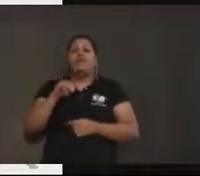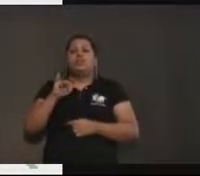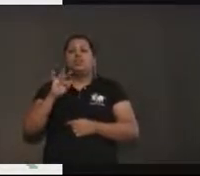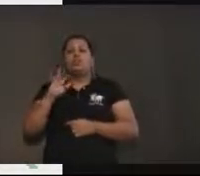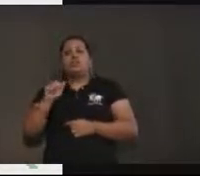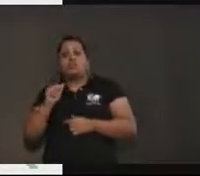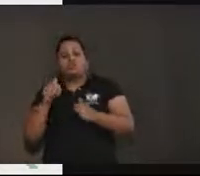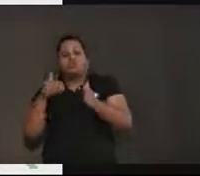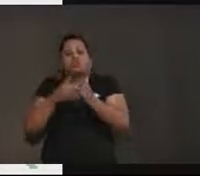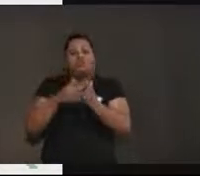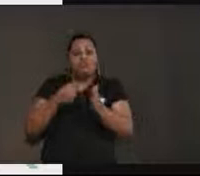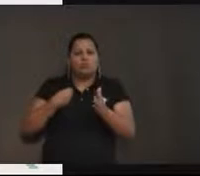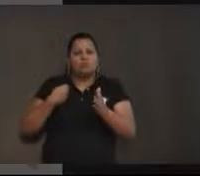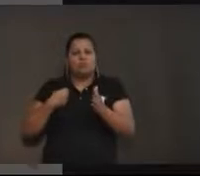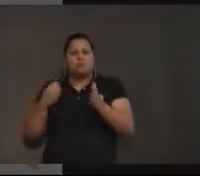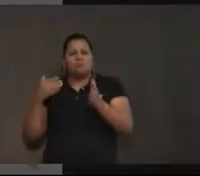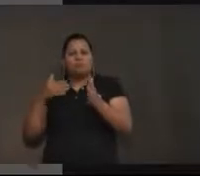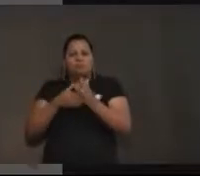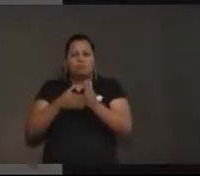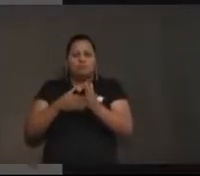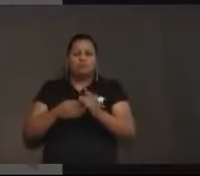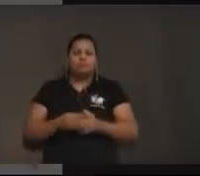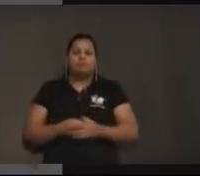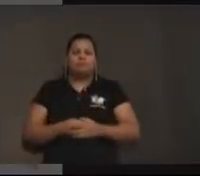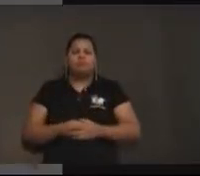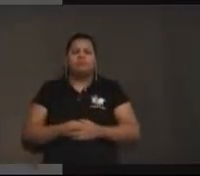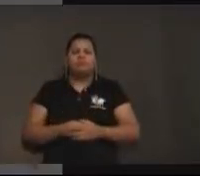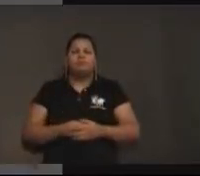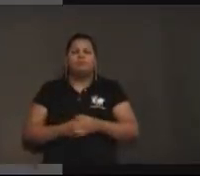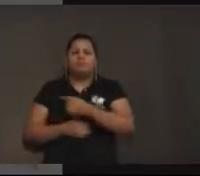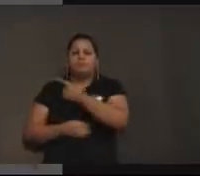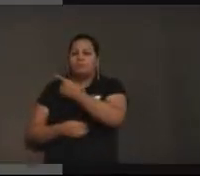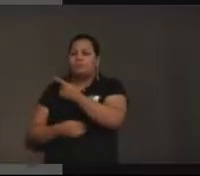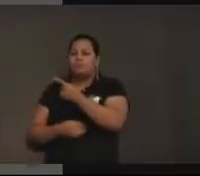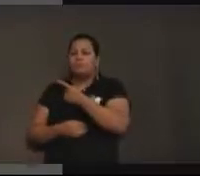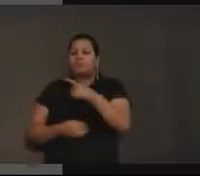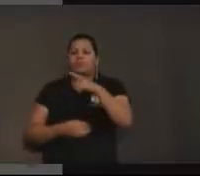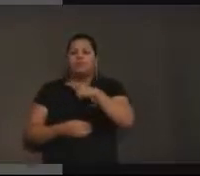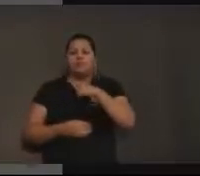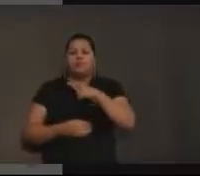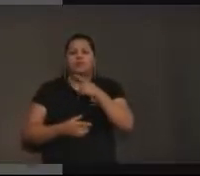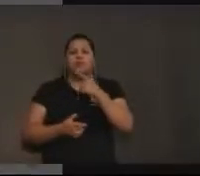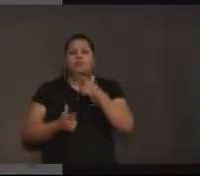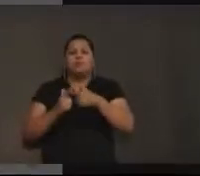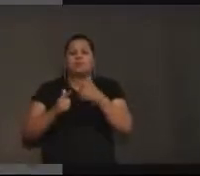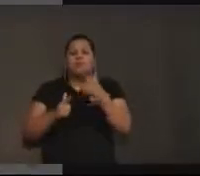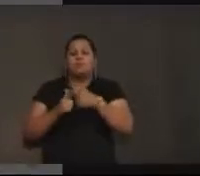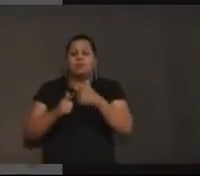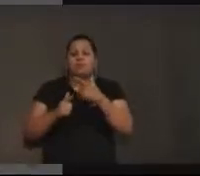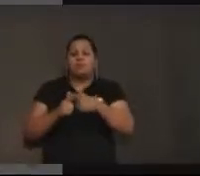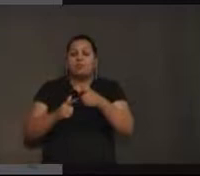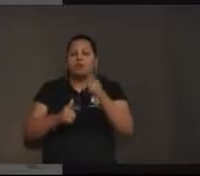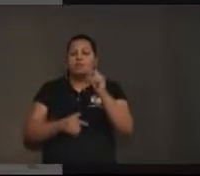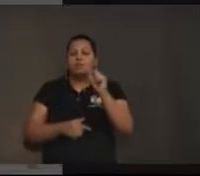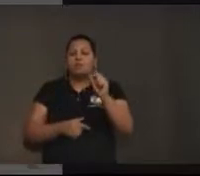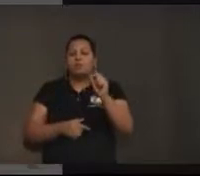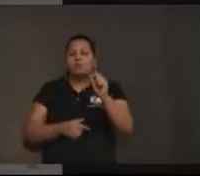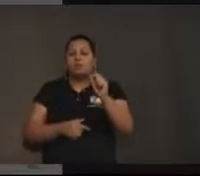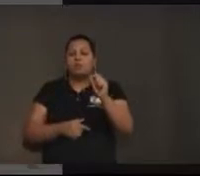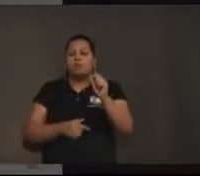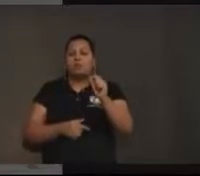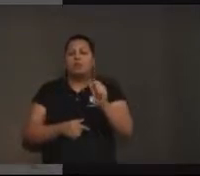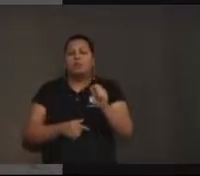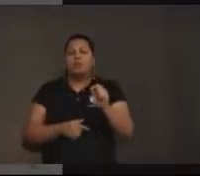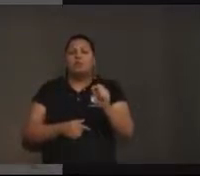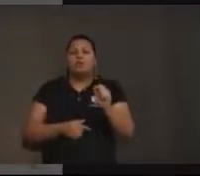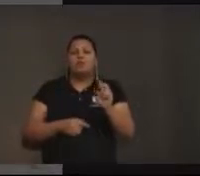tem uma integração aqui nesse nesse problema né que surgiu desse termo integral que é do gradiente de um